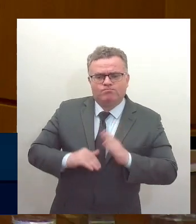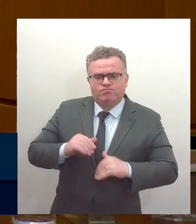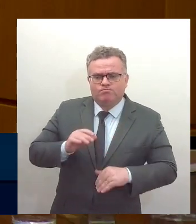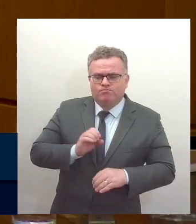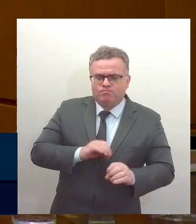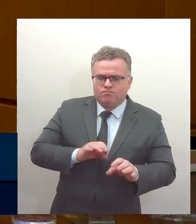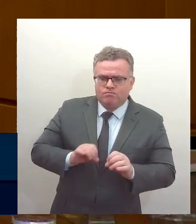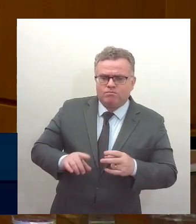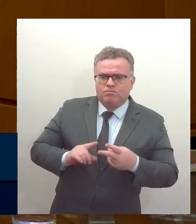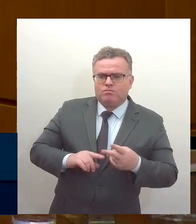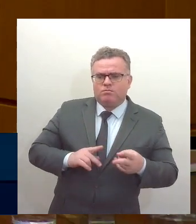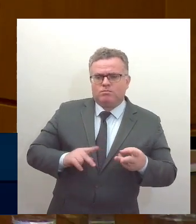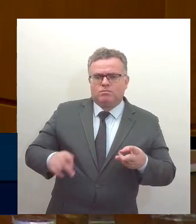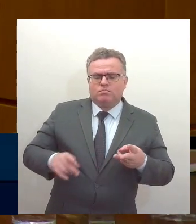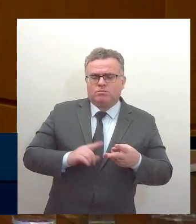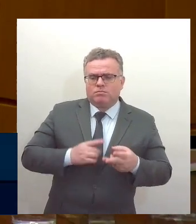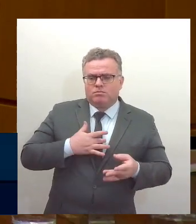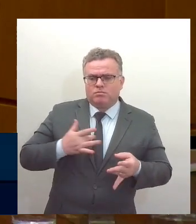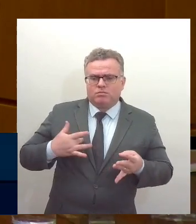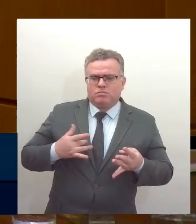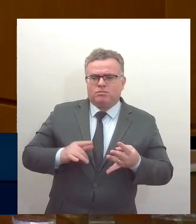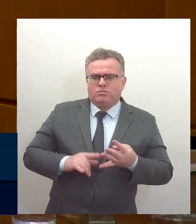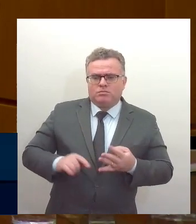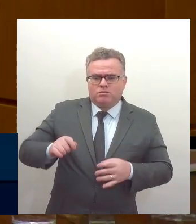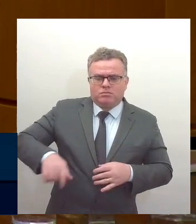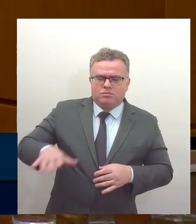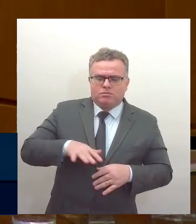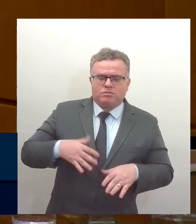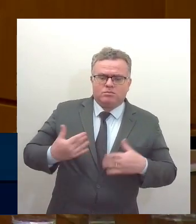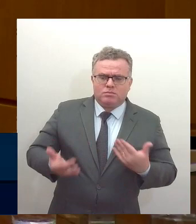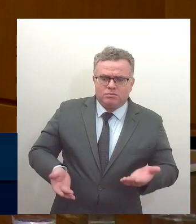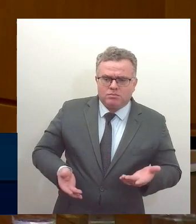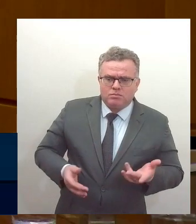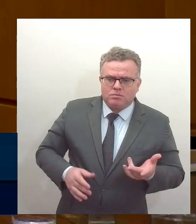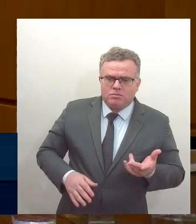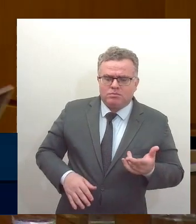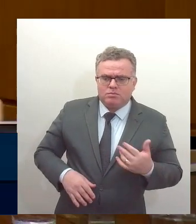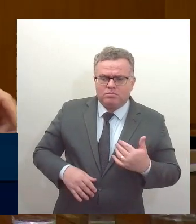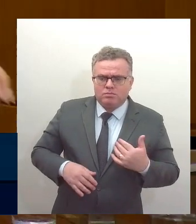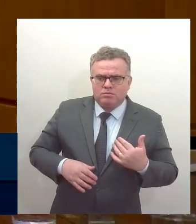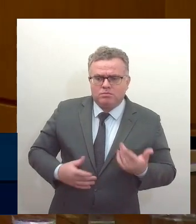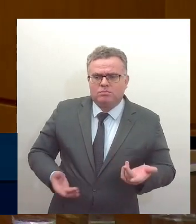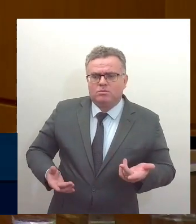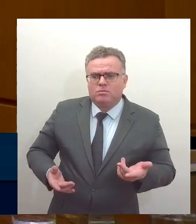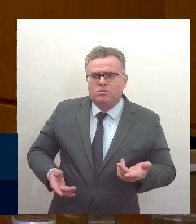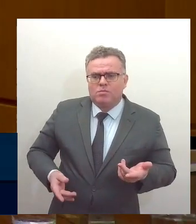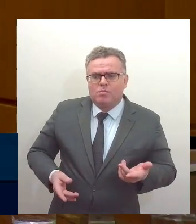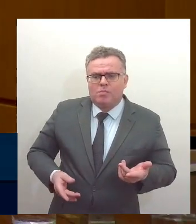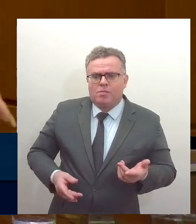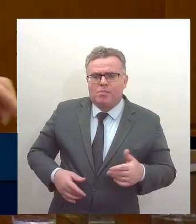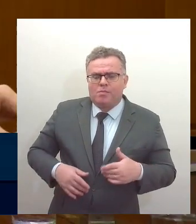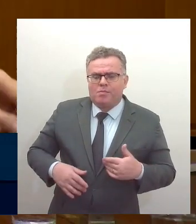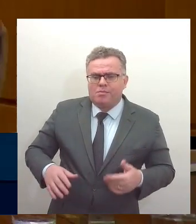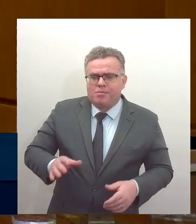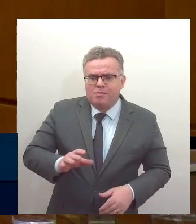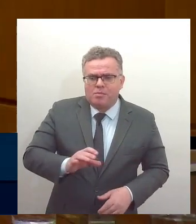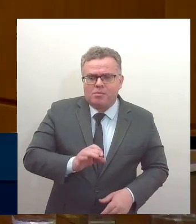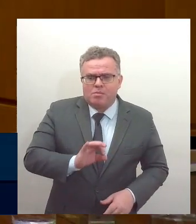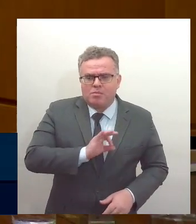assistência social, que guarda municipal, né, que estão cobrando